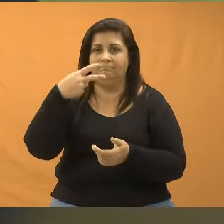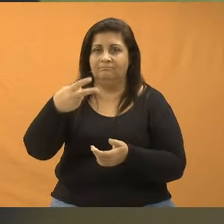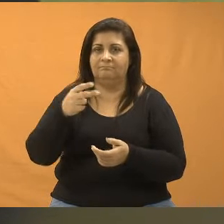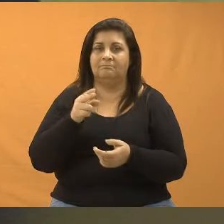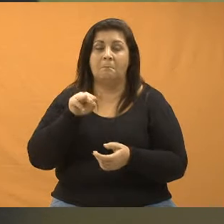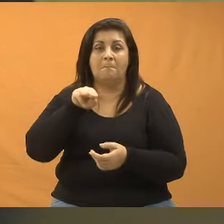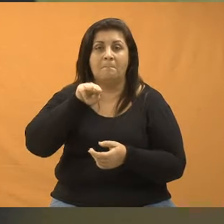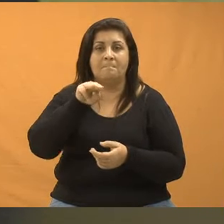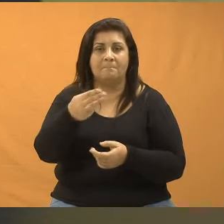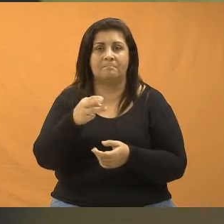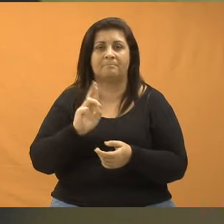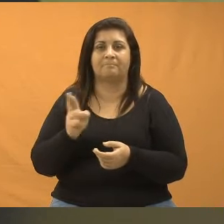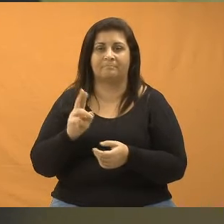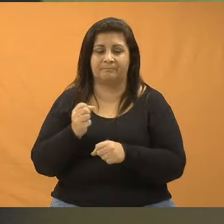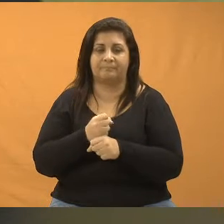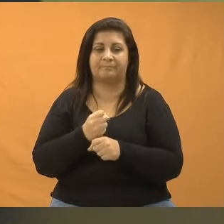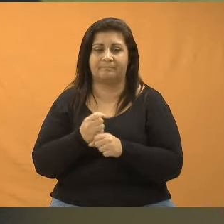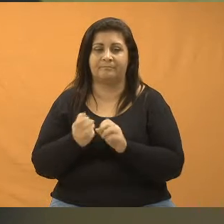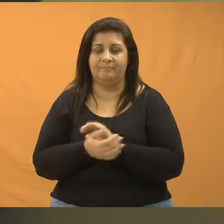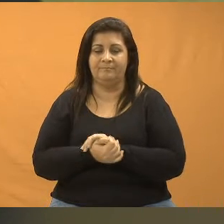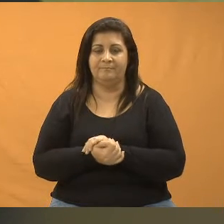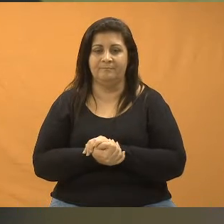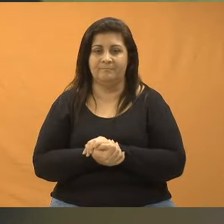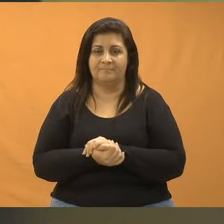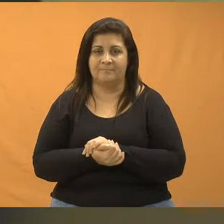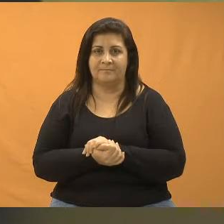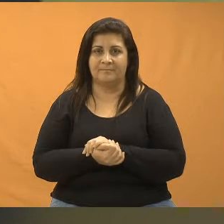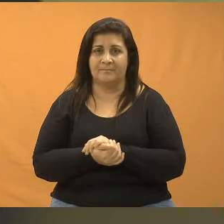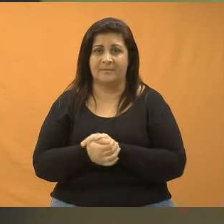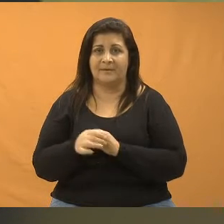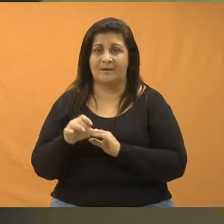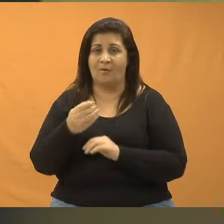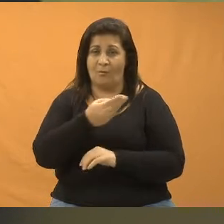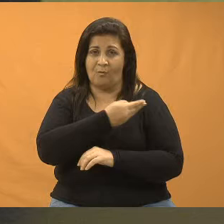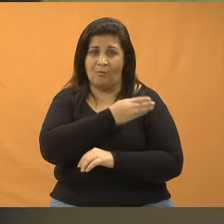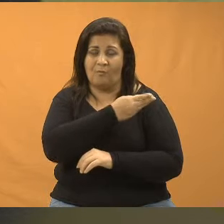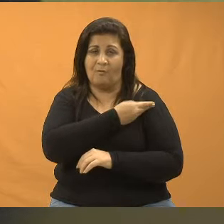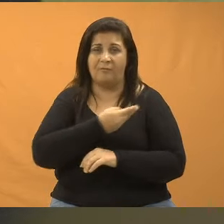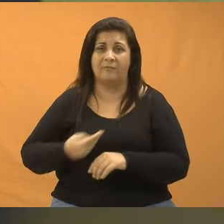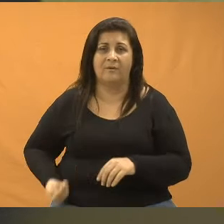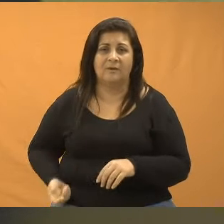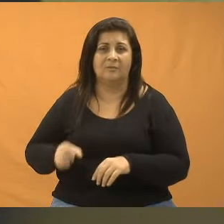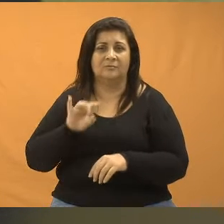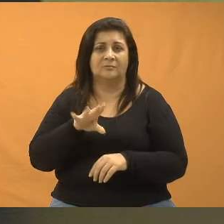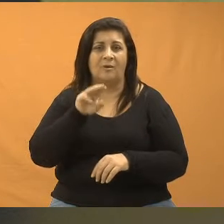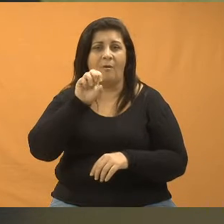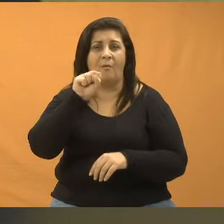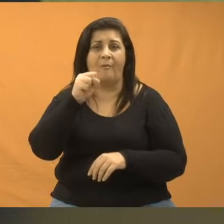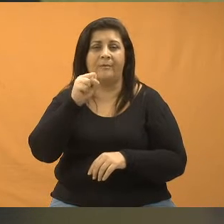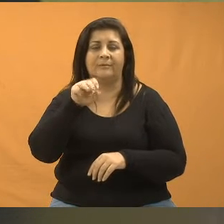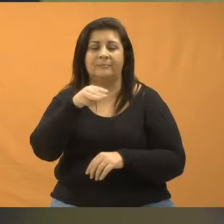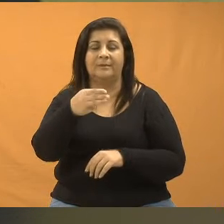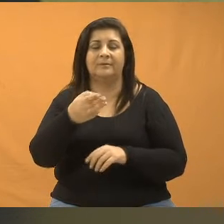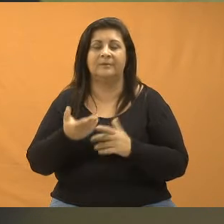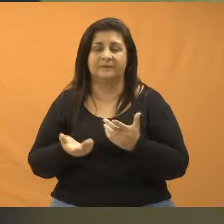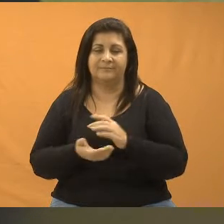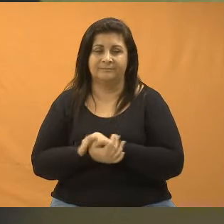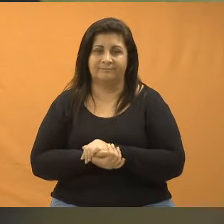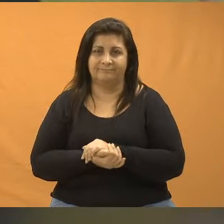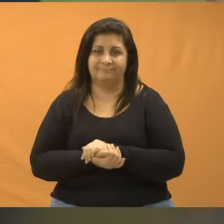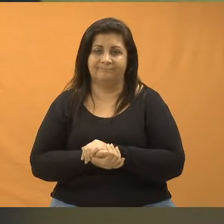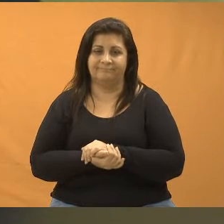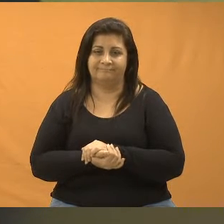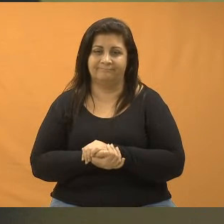reais, sendo que só 8 milhões de reais voltam do governo federal. Então, a gente precisa achar um